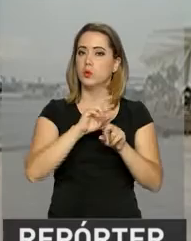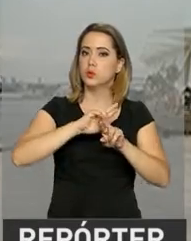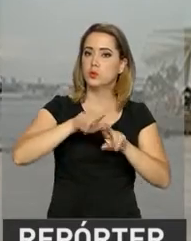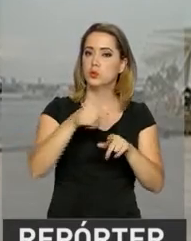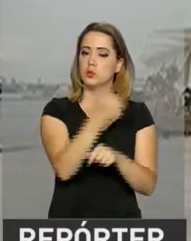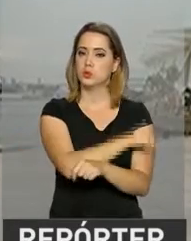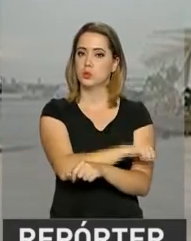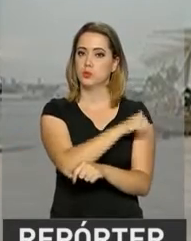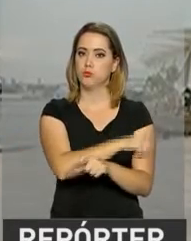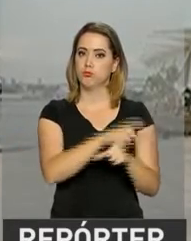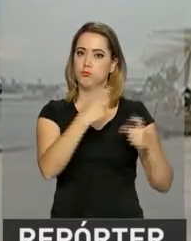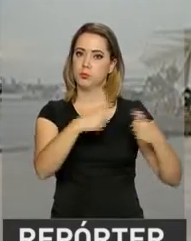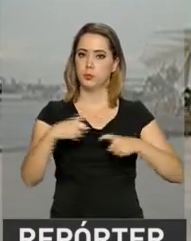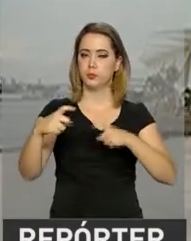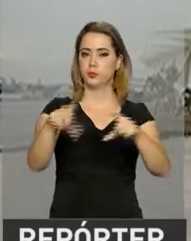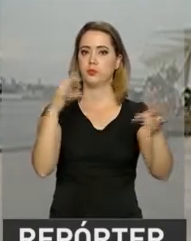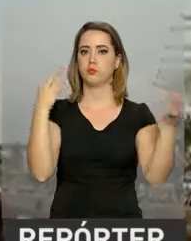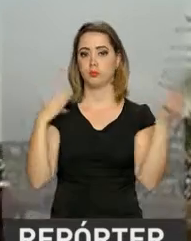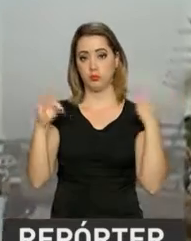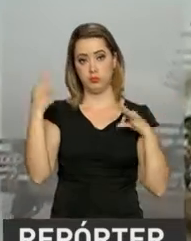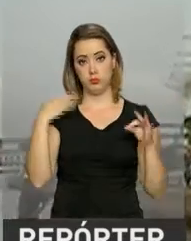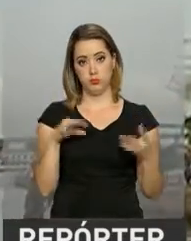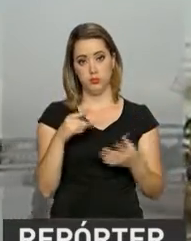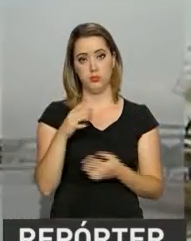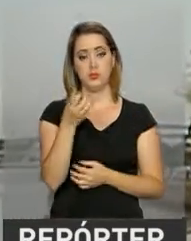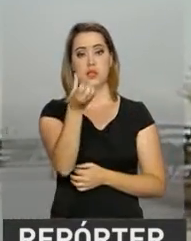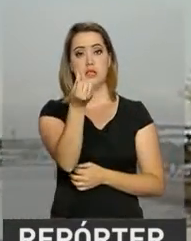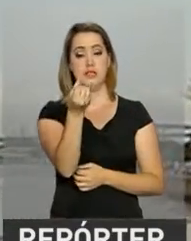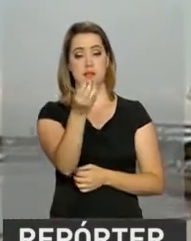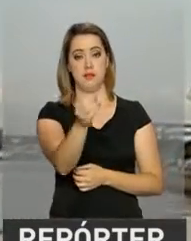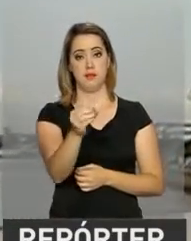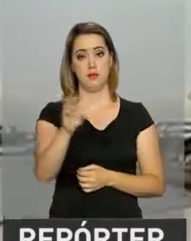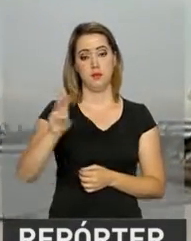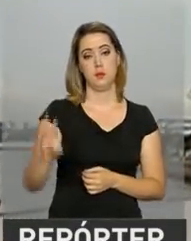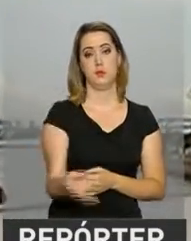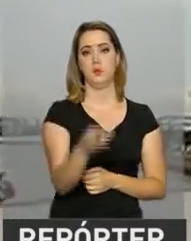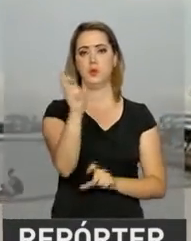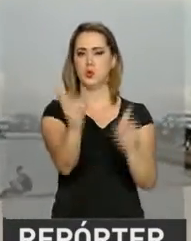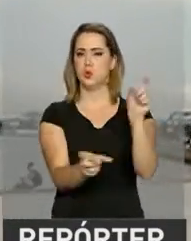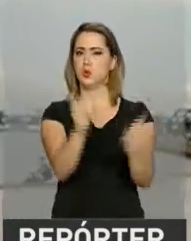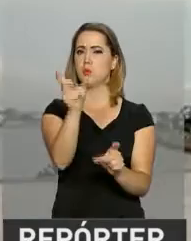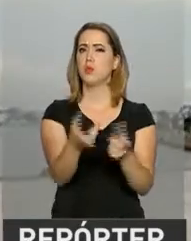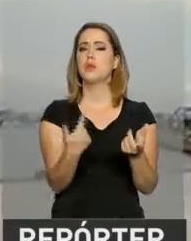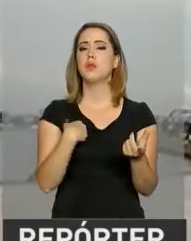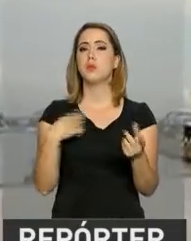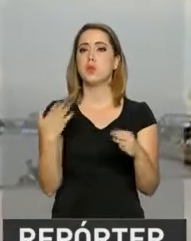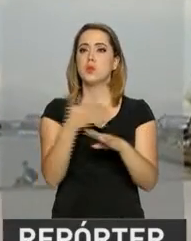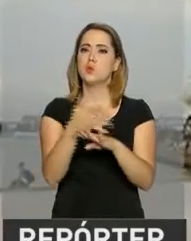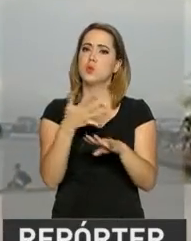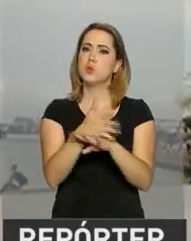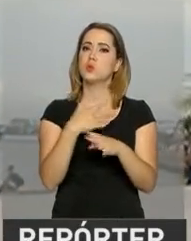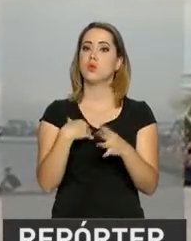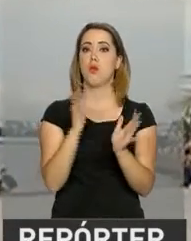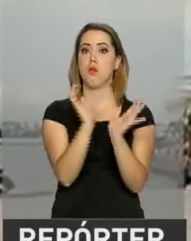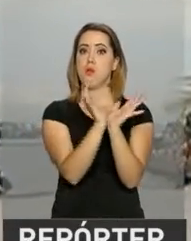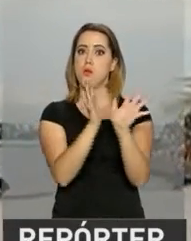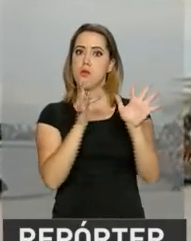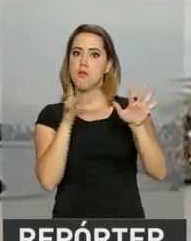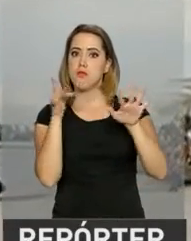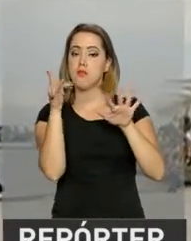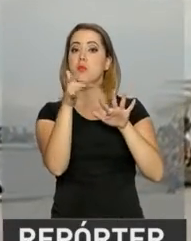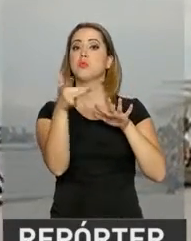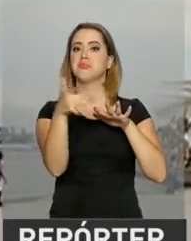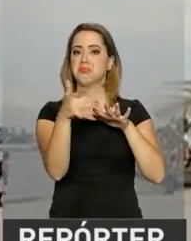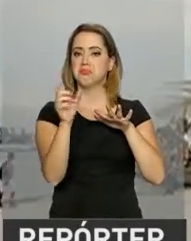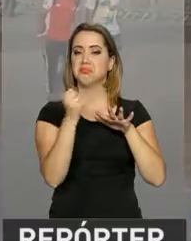mais foram publicados no aplicativo com 600 milhões de usuários do instagram é uma das maiores redes sociais do mundo e um bom termômetro